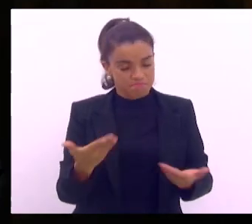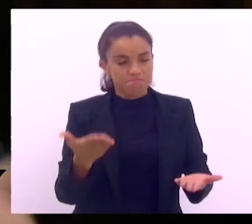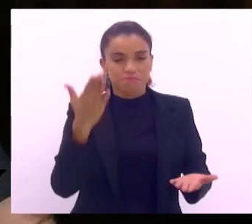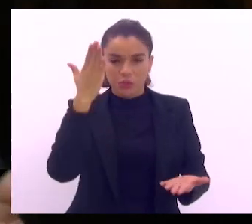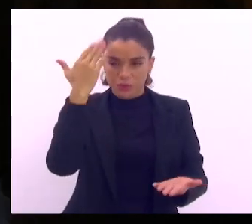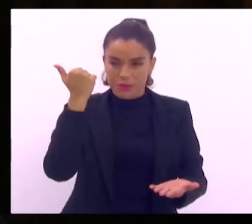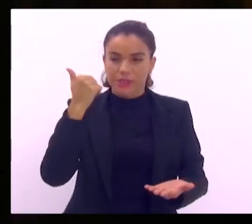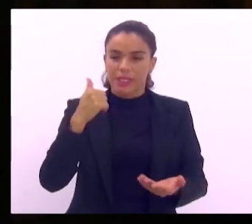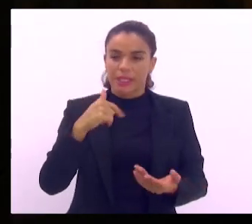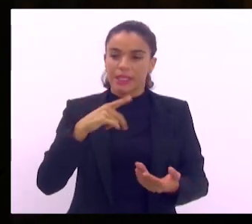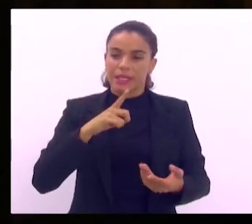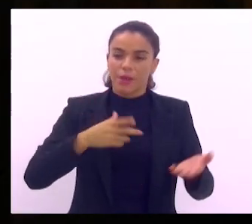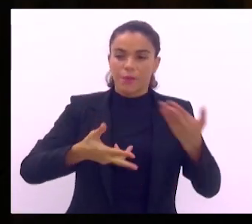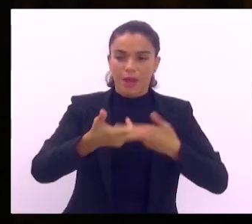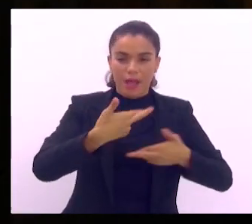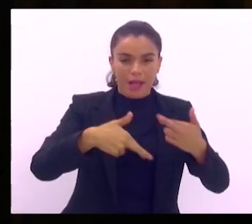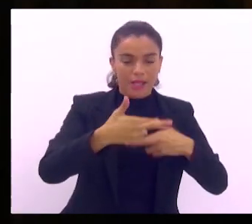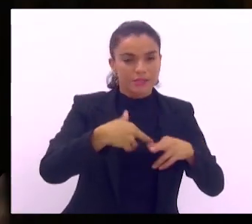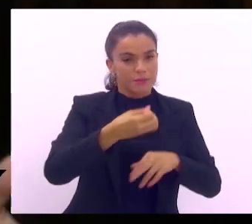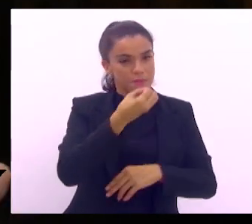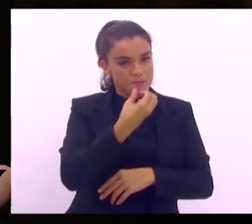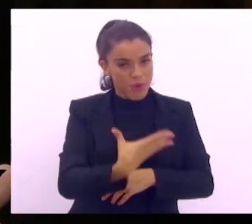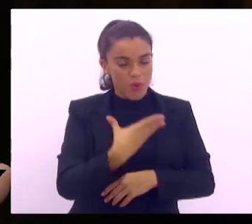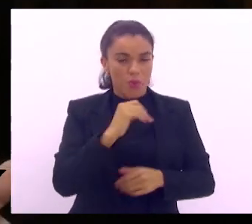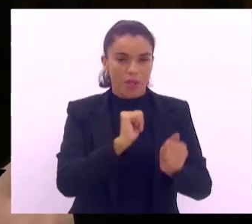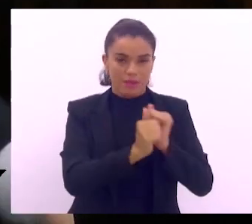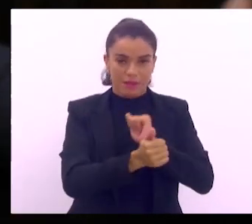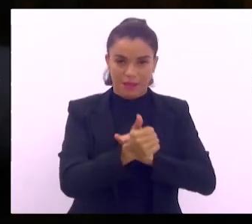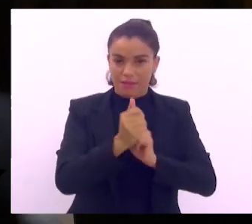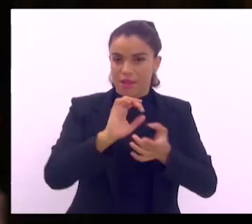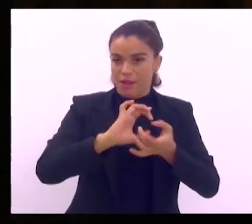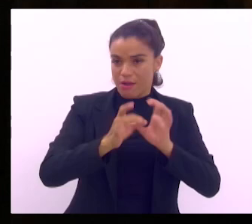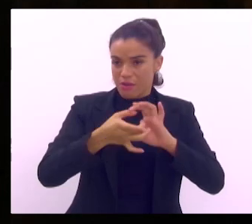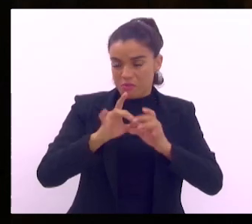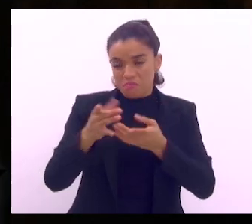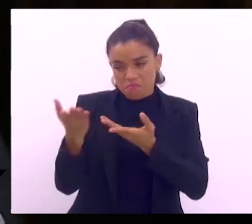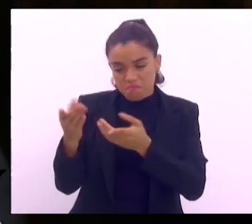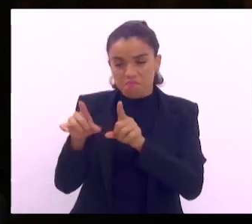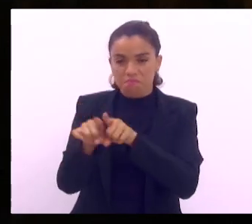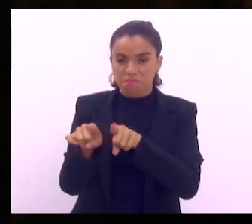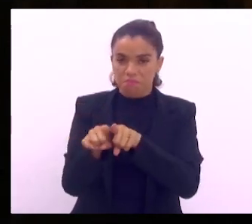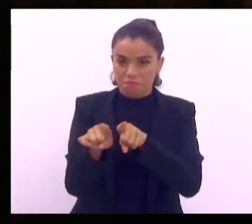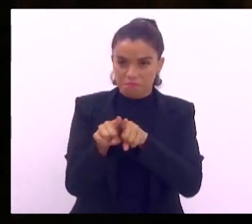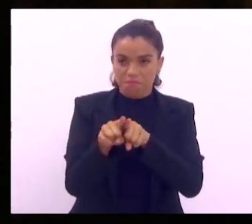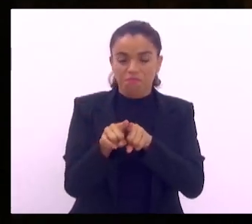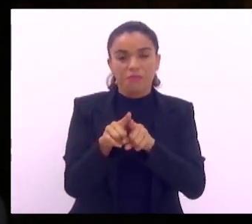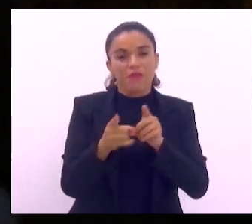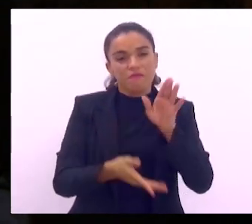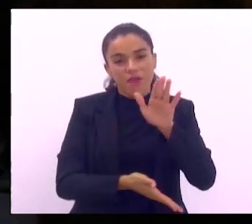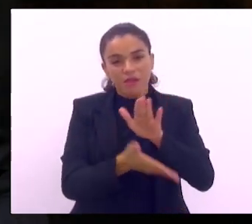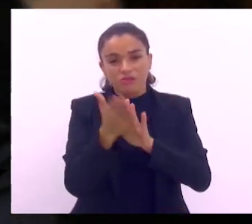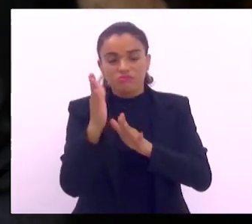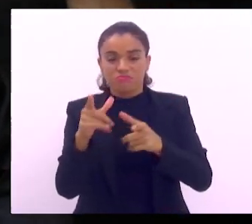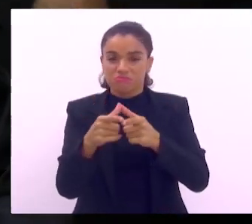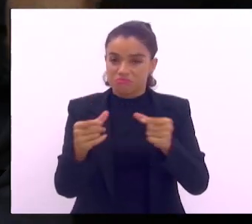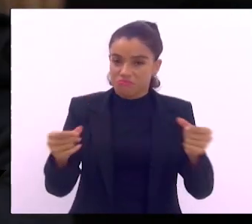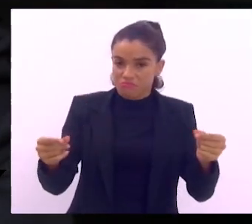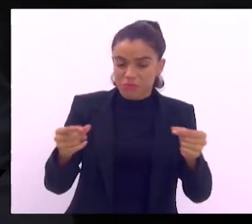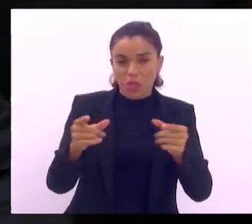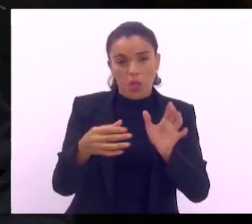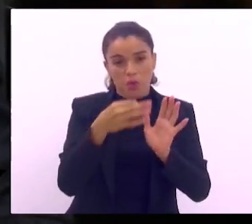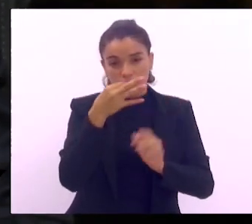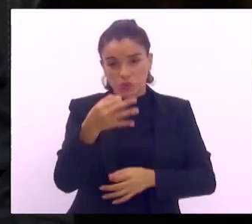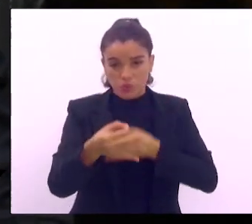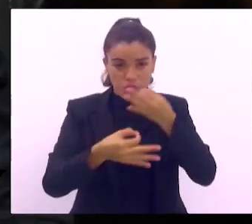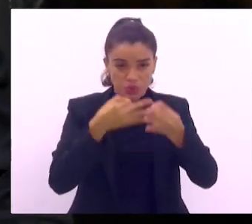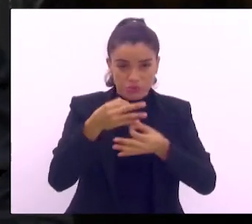tem uma excelente relação com o deputado Luiz Lima, atleta olímpico, né, o senhor também, nessa ida a Brasília, eu sugiro que a gente dialogue